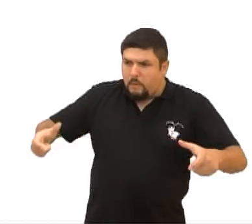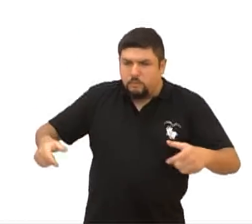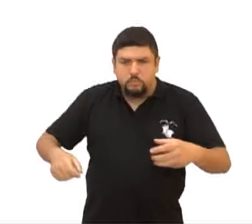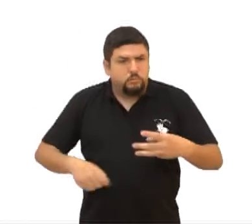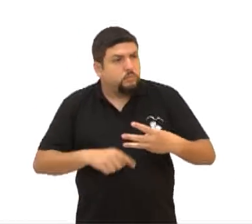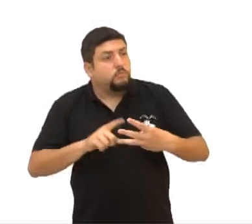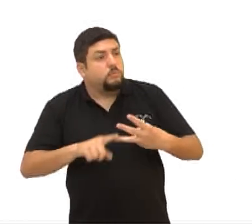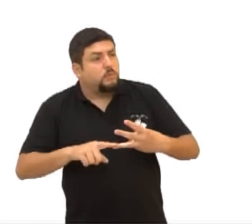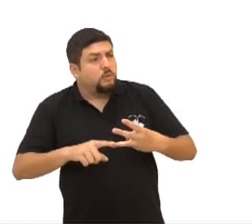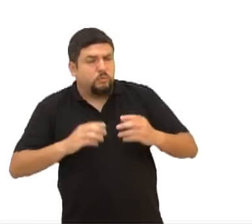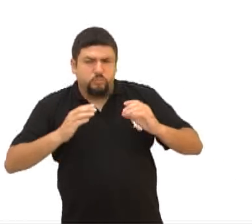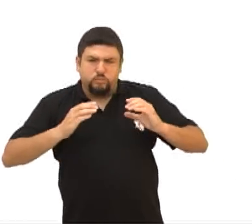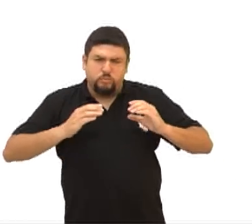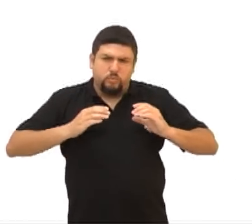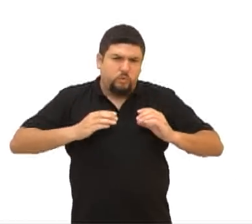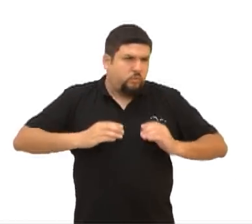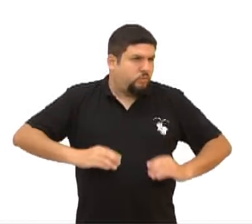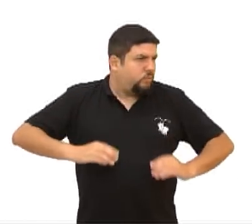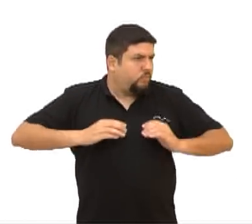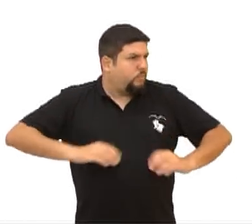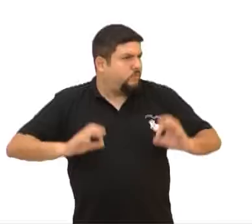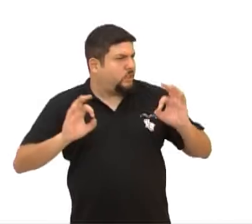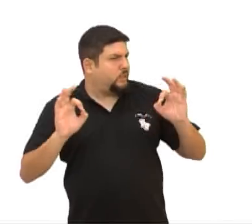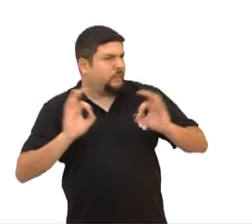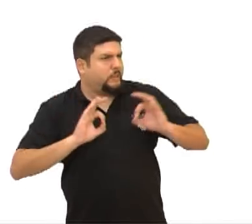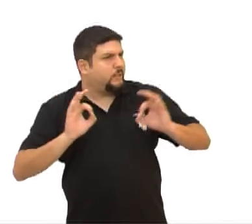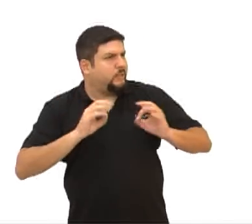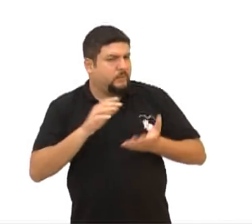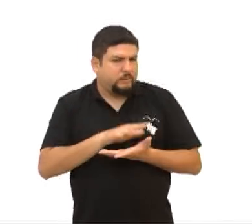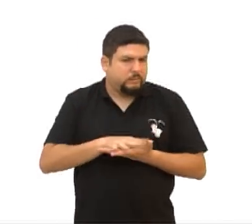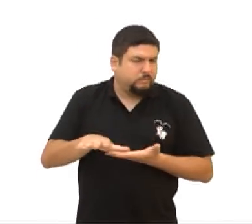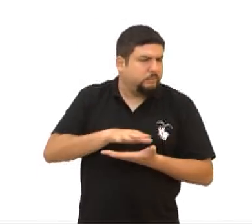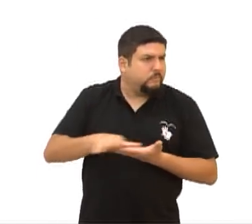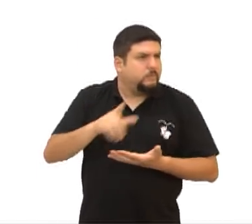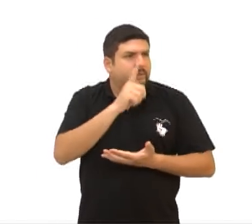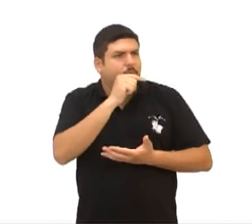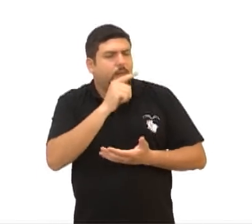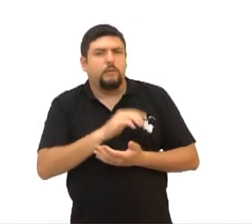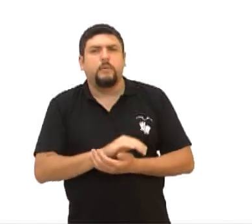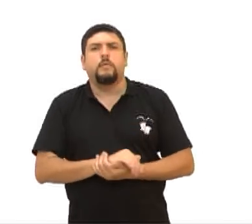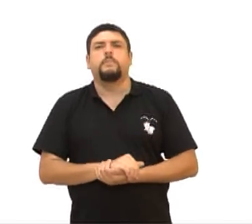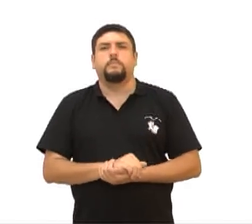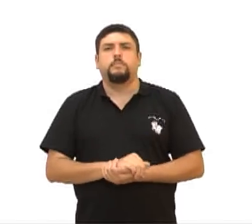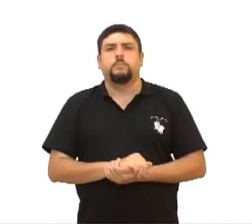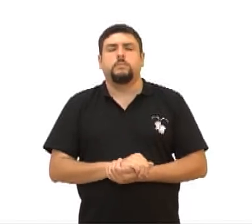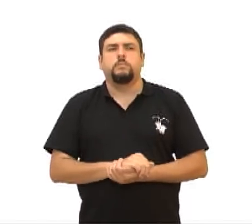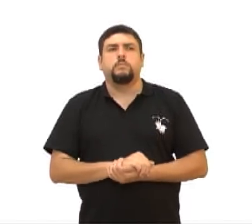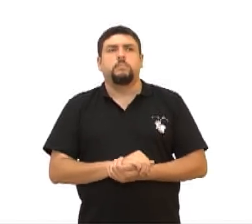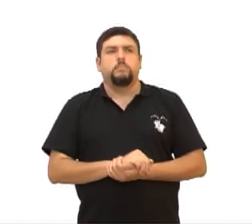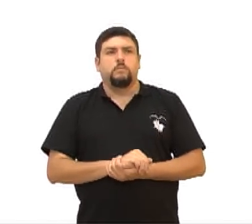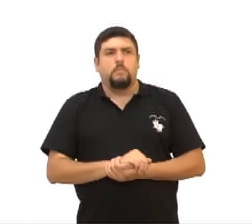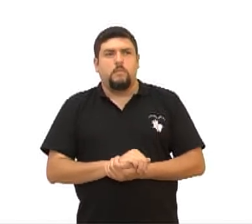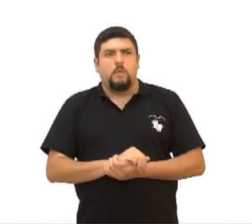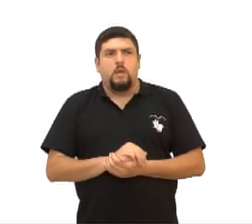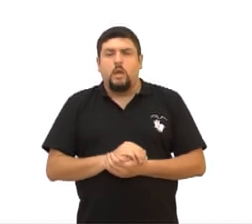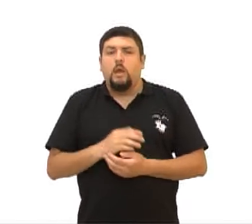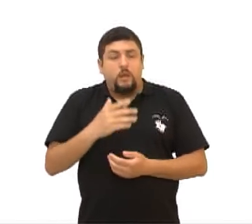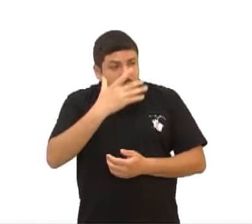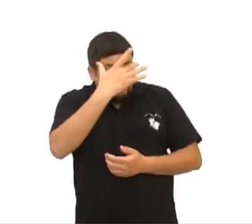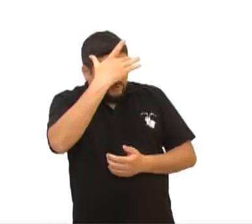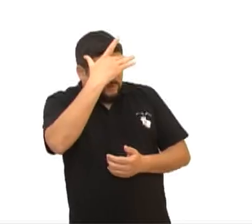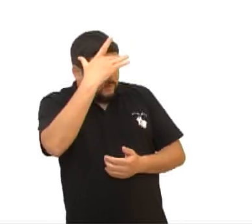educação que temos sobre o uso dos recursos hídricos. As pessoas e as